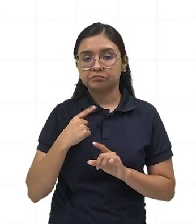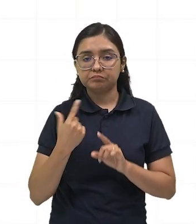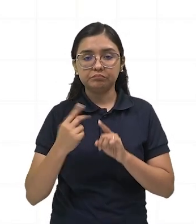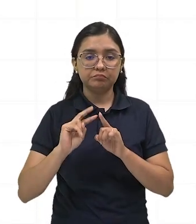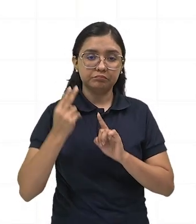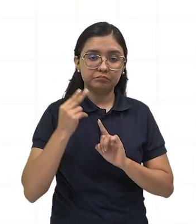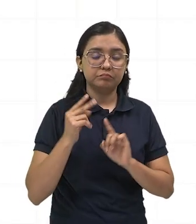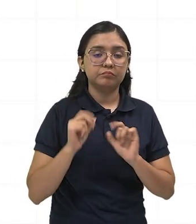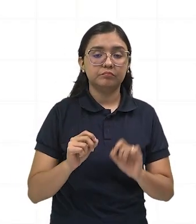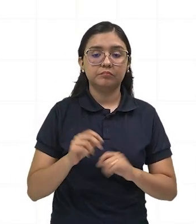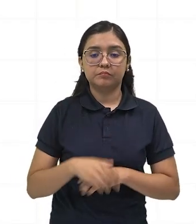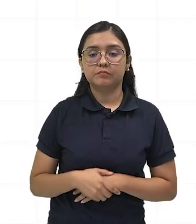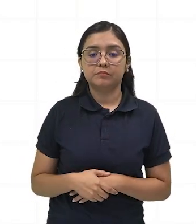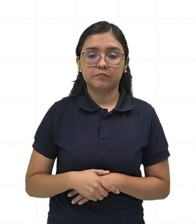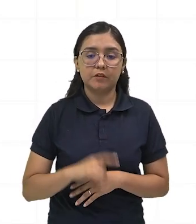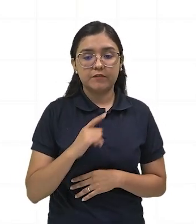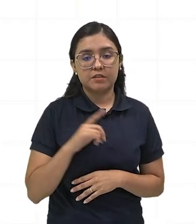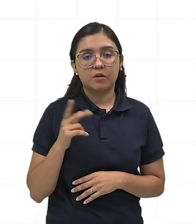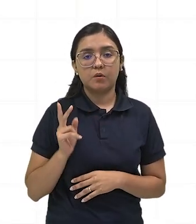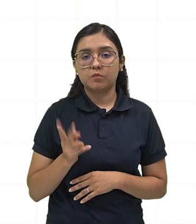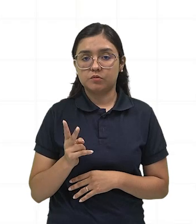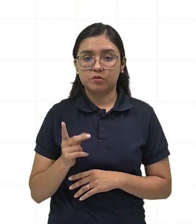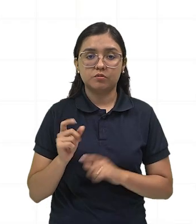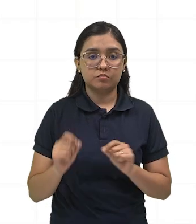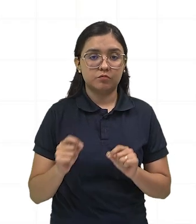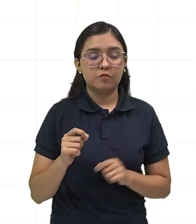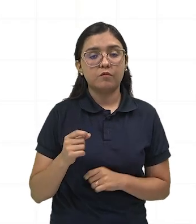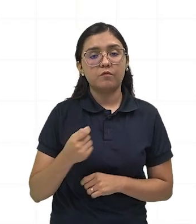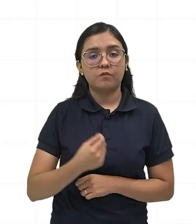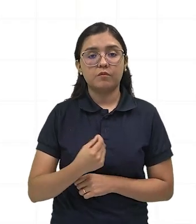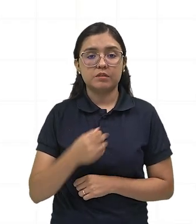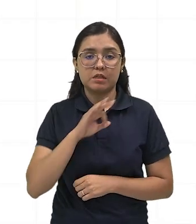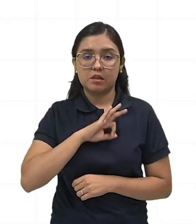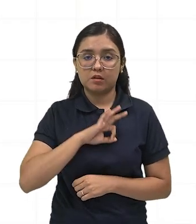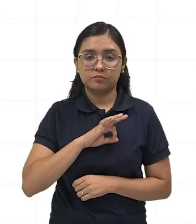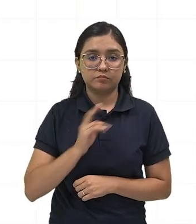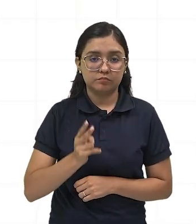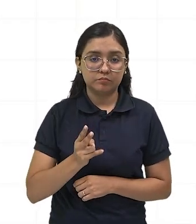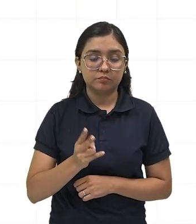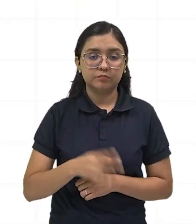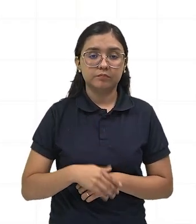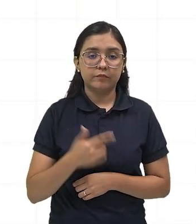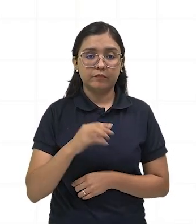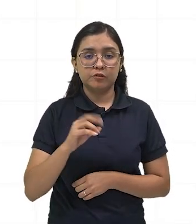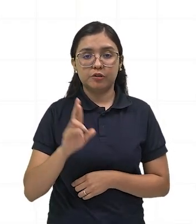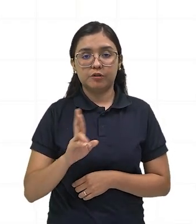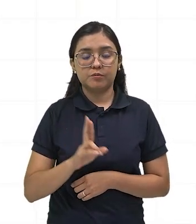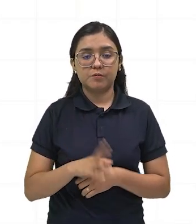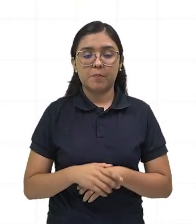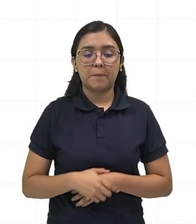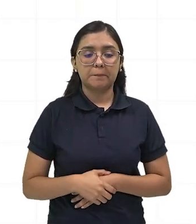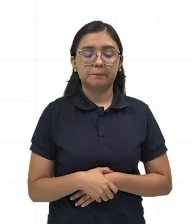concordam comigo que isso será constante. Né? É um valor constante. Né?